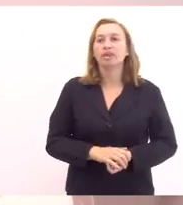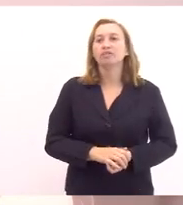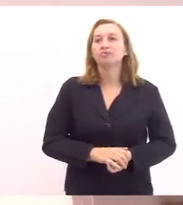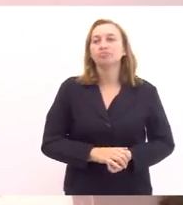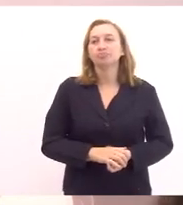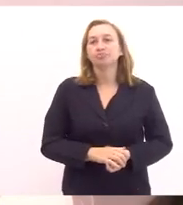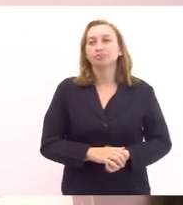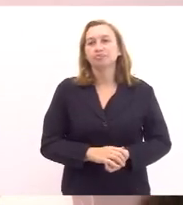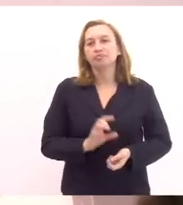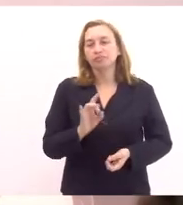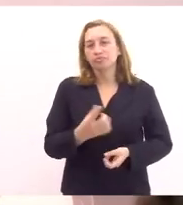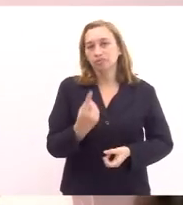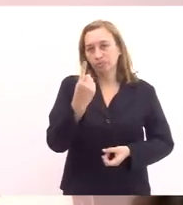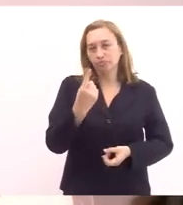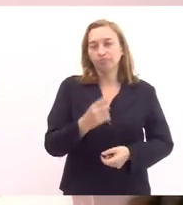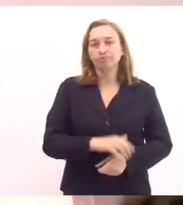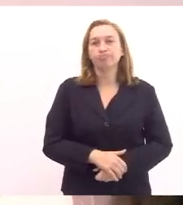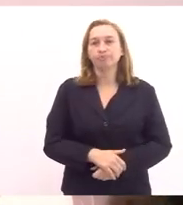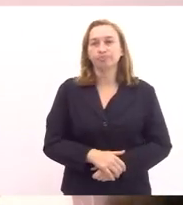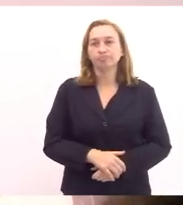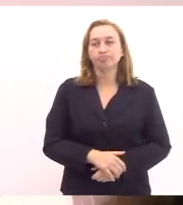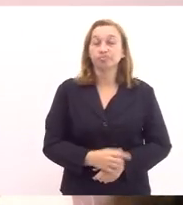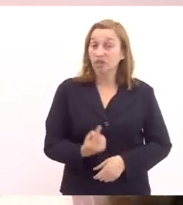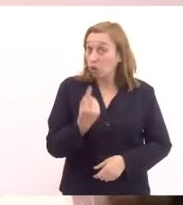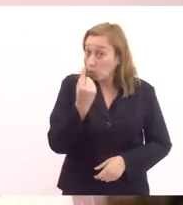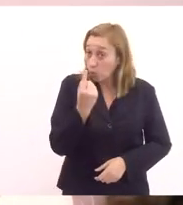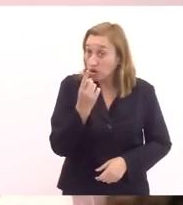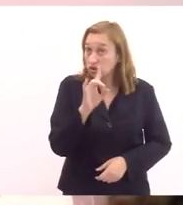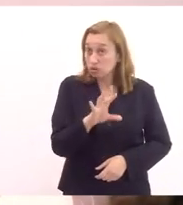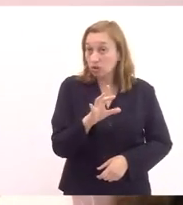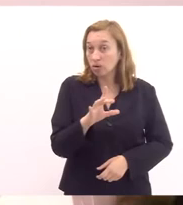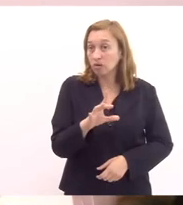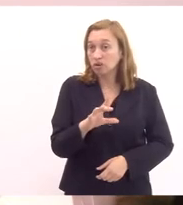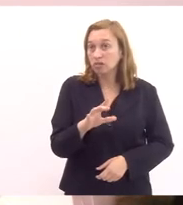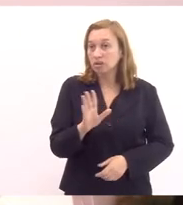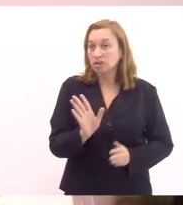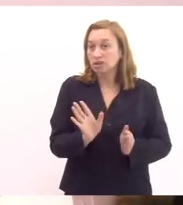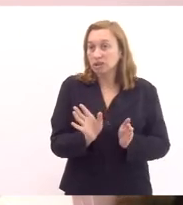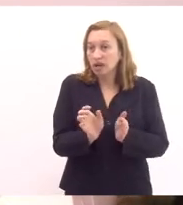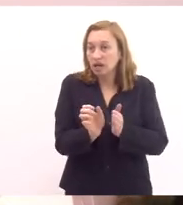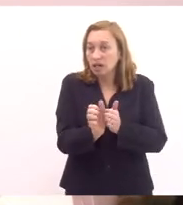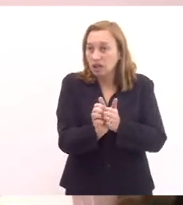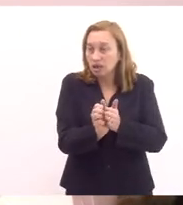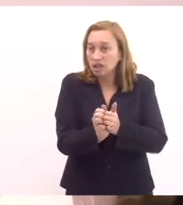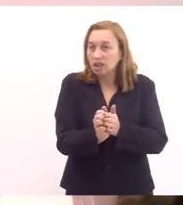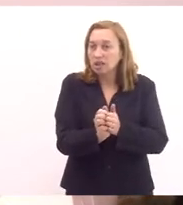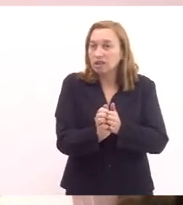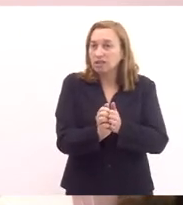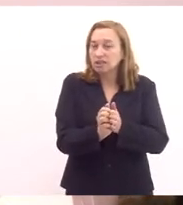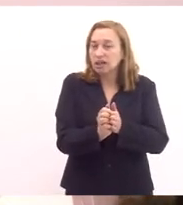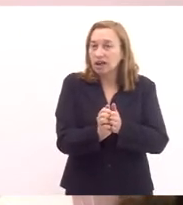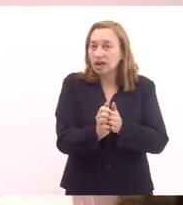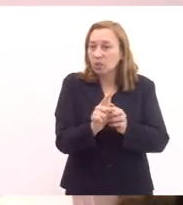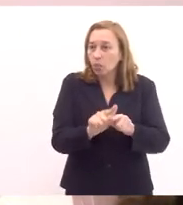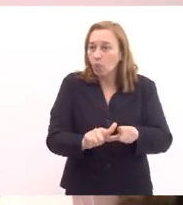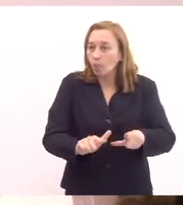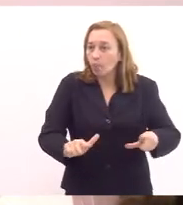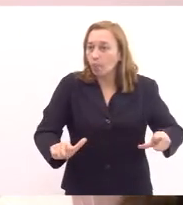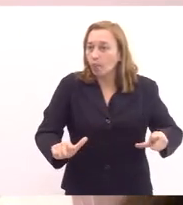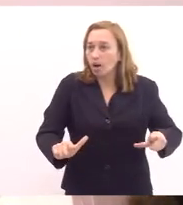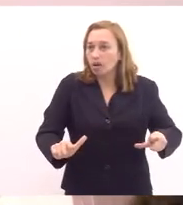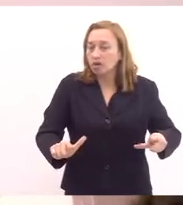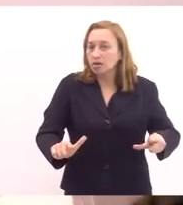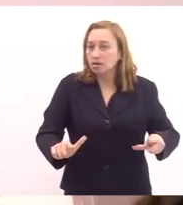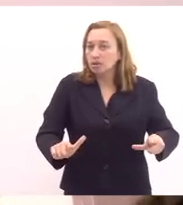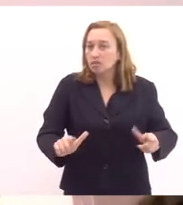e ficou só numa E assar uma está secando é por falta d'água